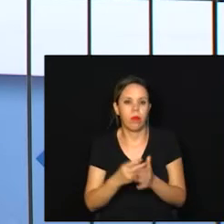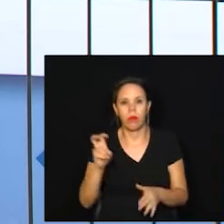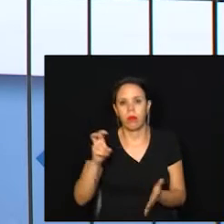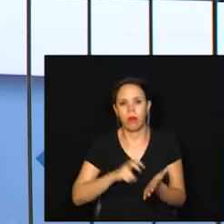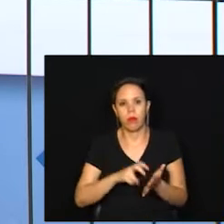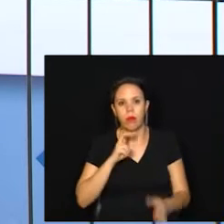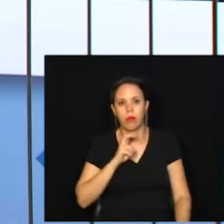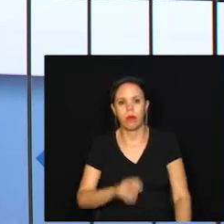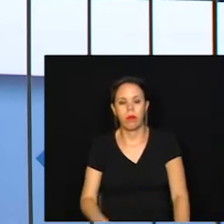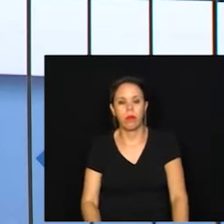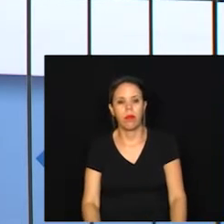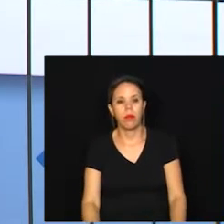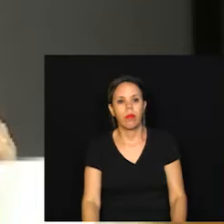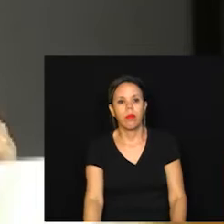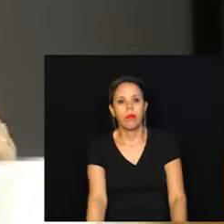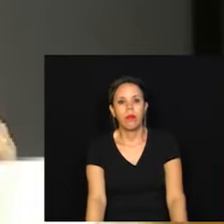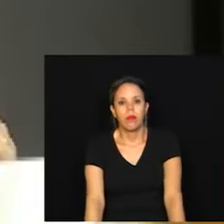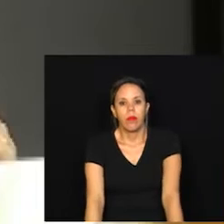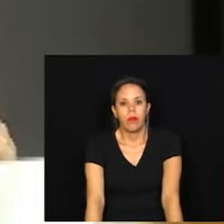manhã.